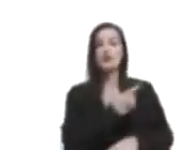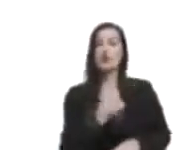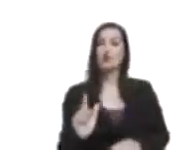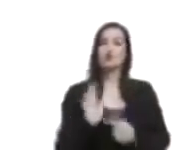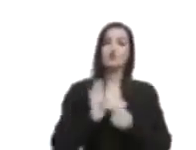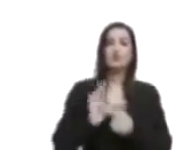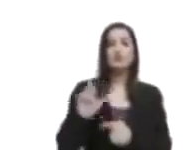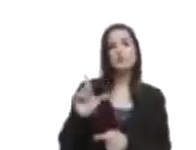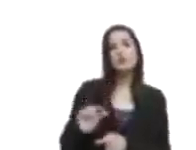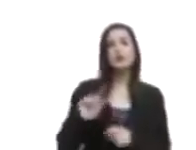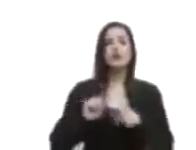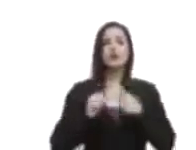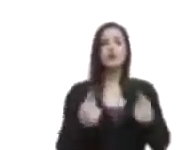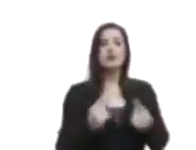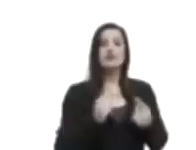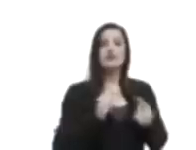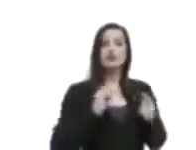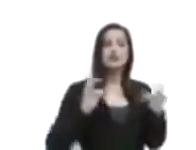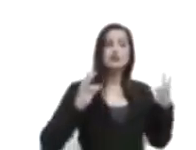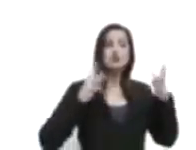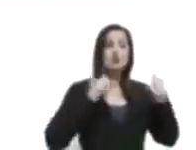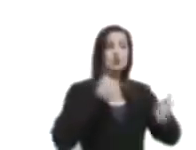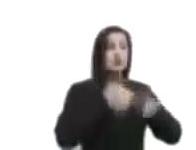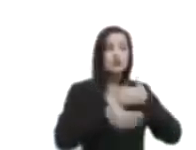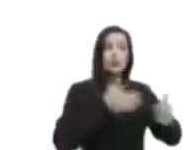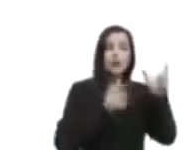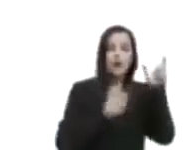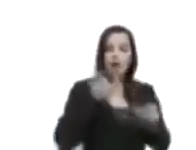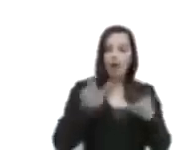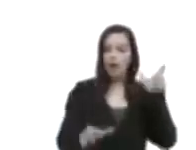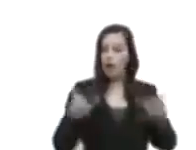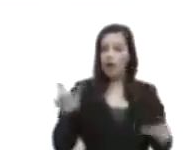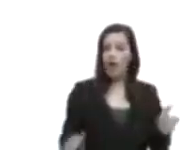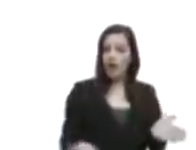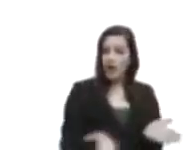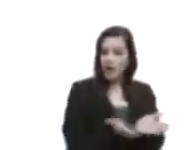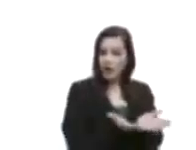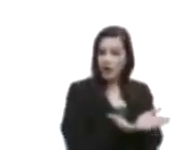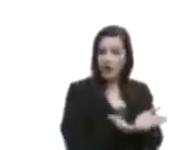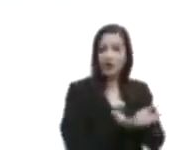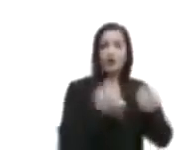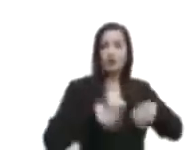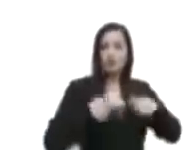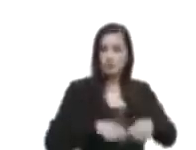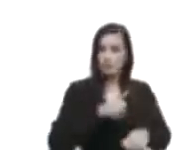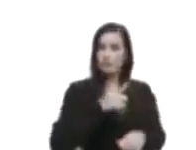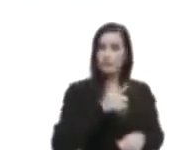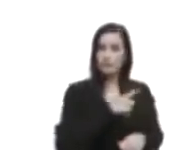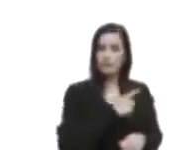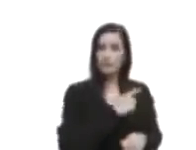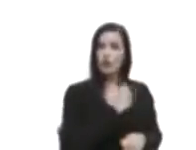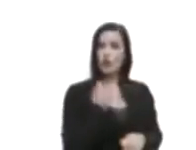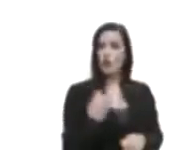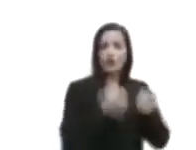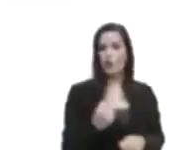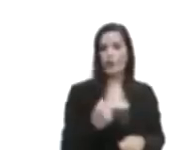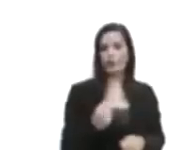é que todas as categorias de cristãos devem possuir todas as 8